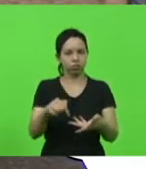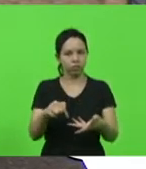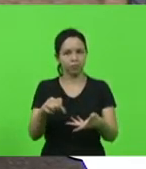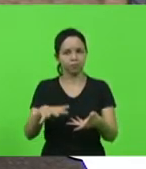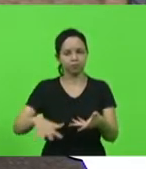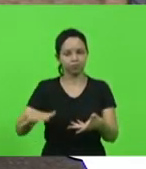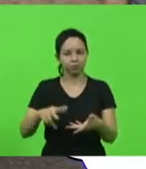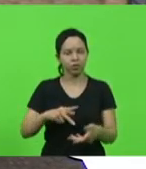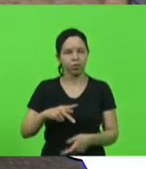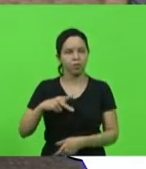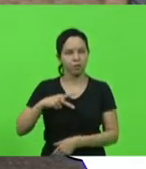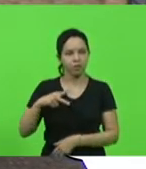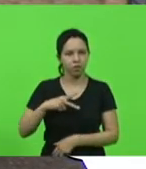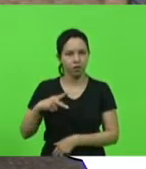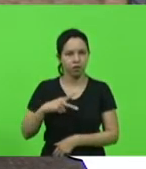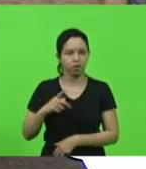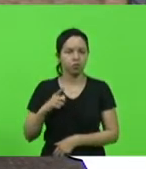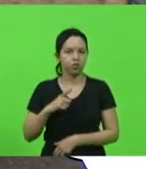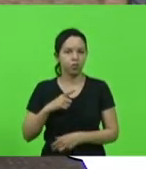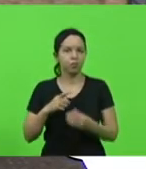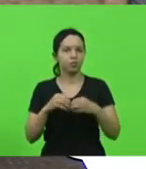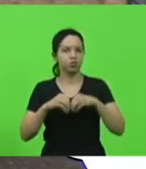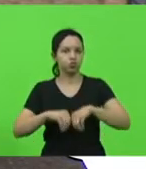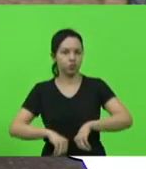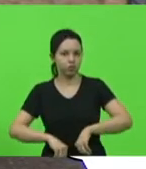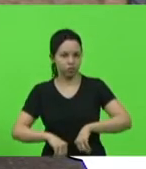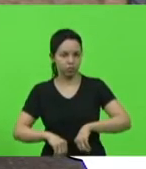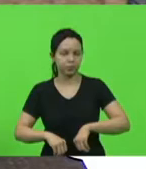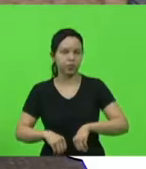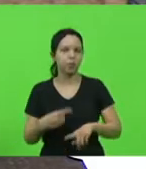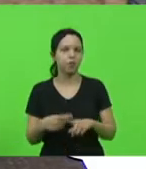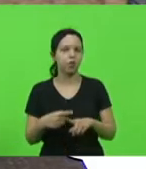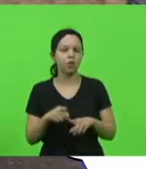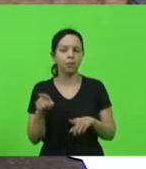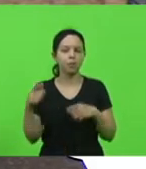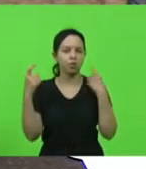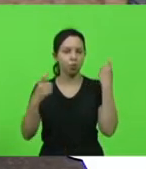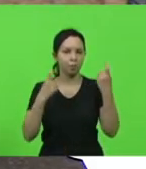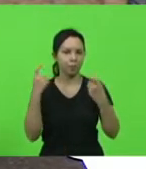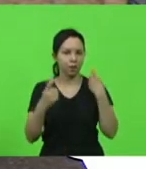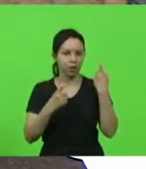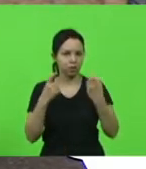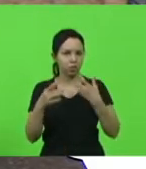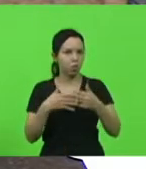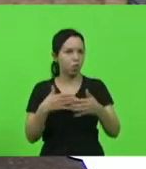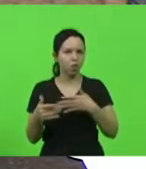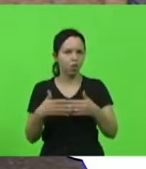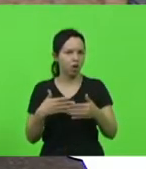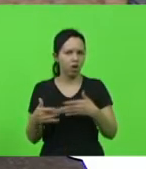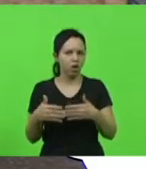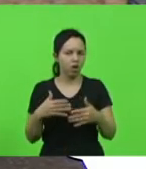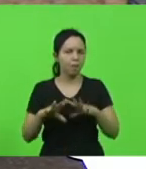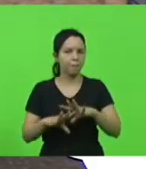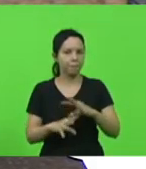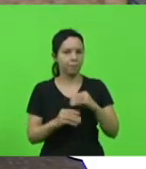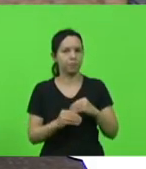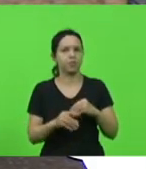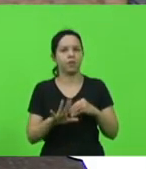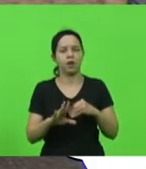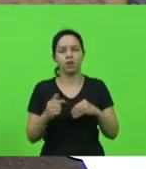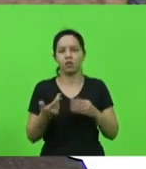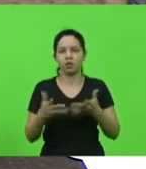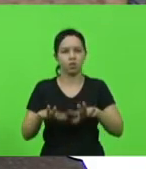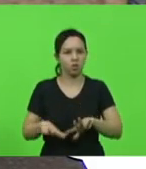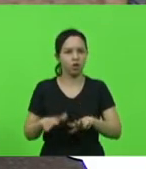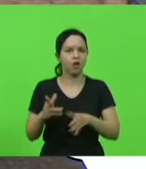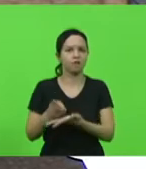privado amargue duros prejuízos em decorrência disso, porque estão preocupados em qualquer outra coisa, em menos de fazer funcionar. Né?